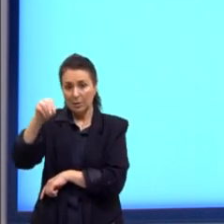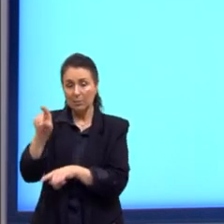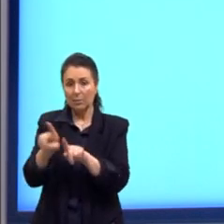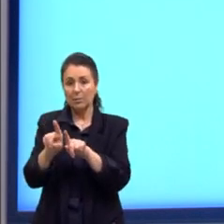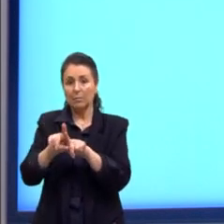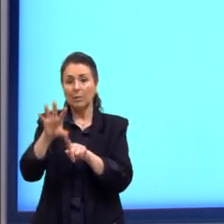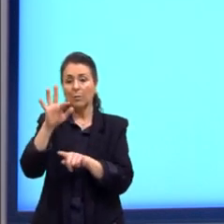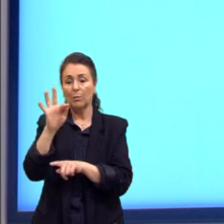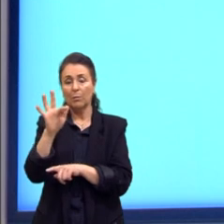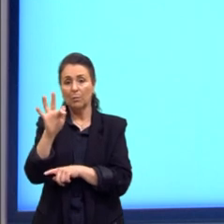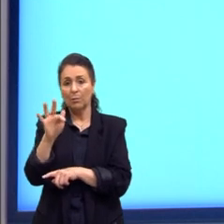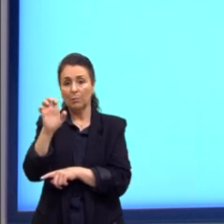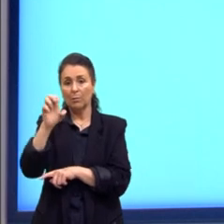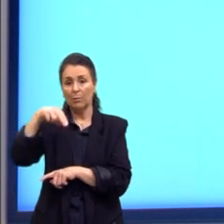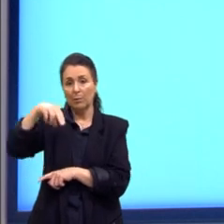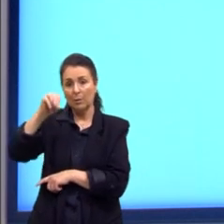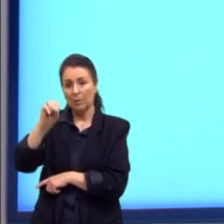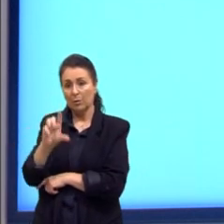certo